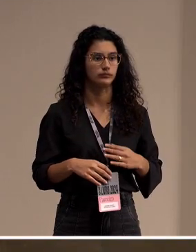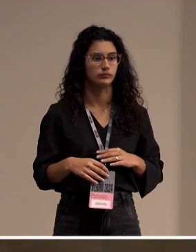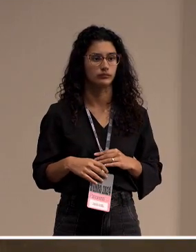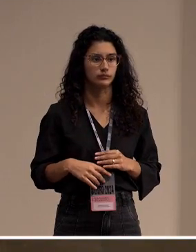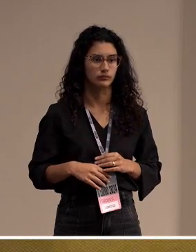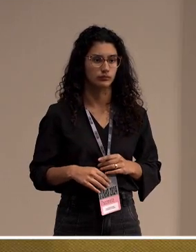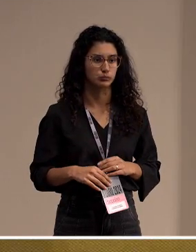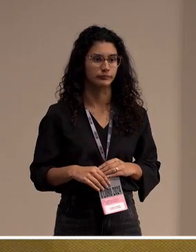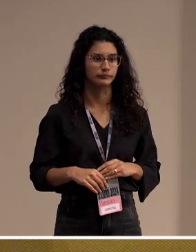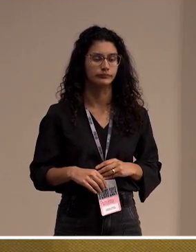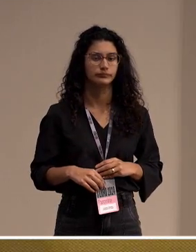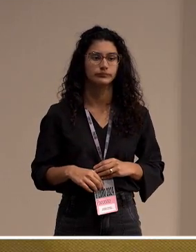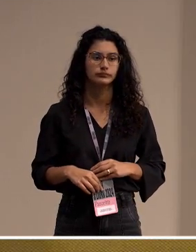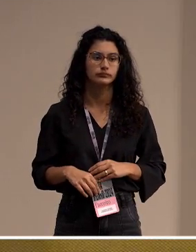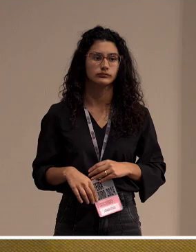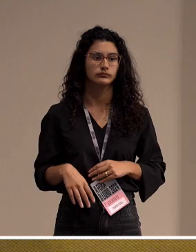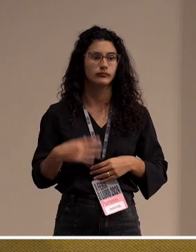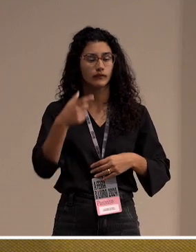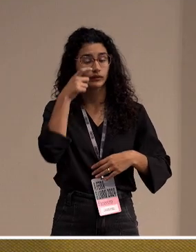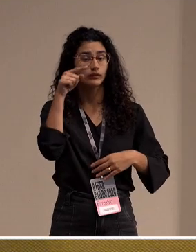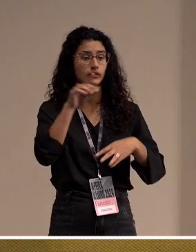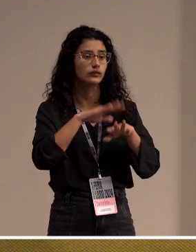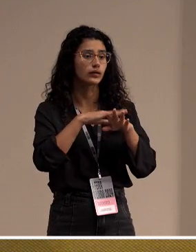Yeah, I mean, it's interesting you ask that because